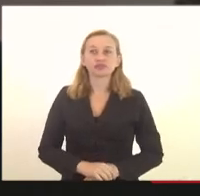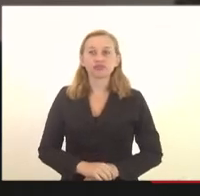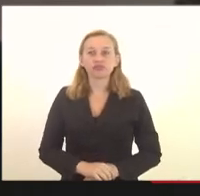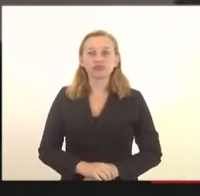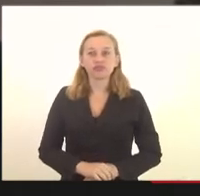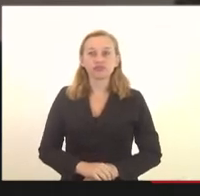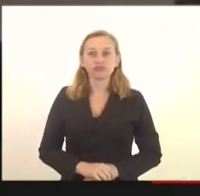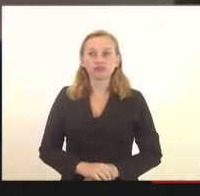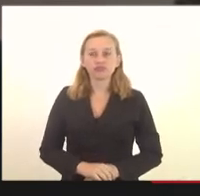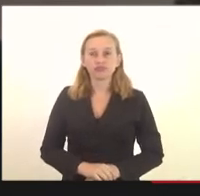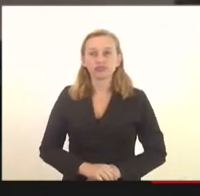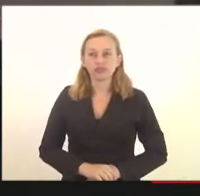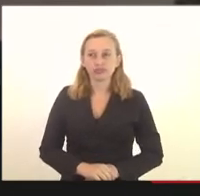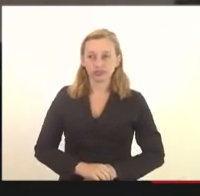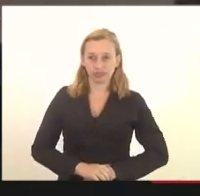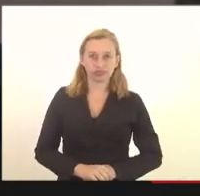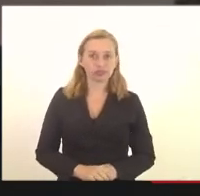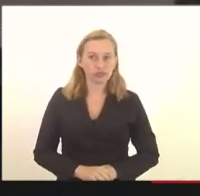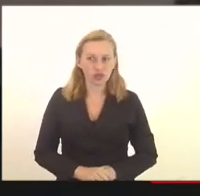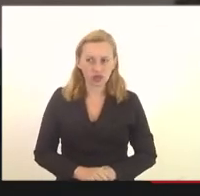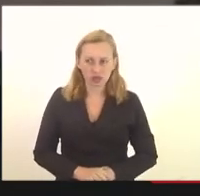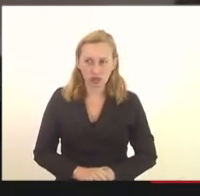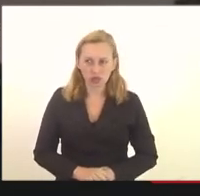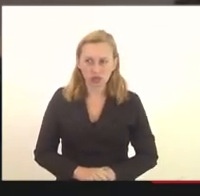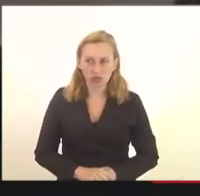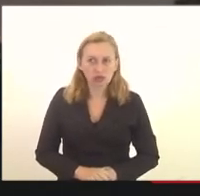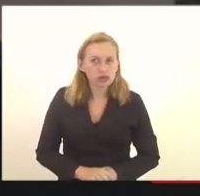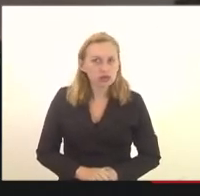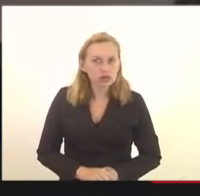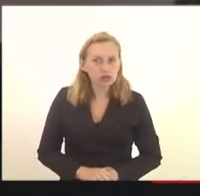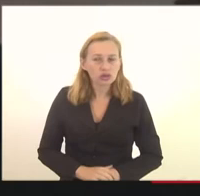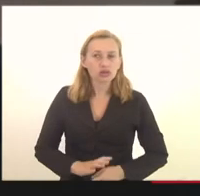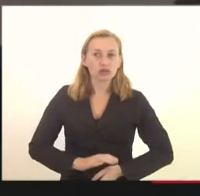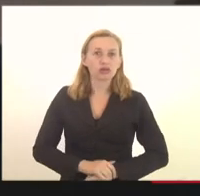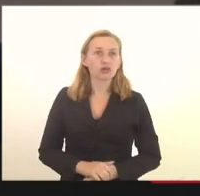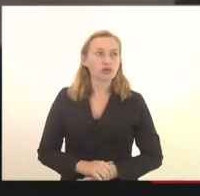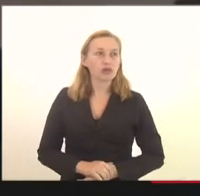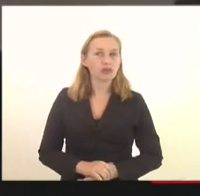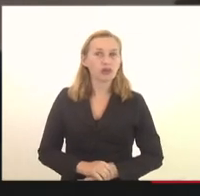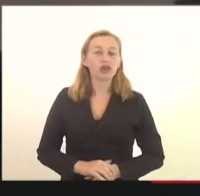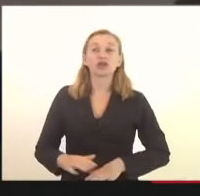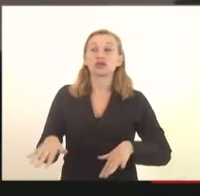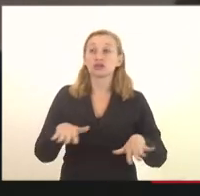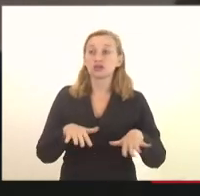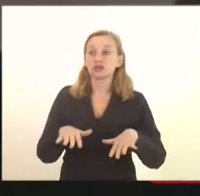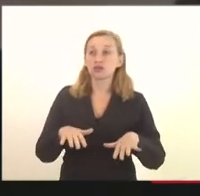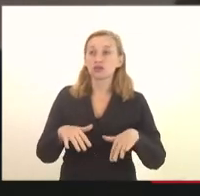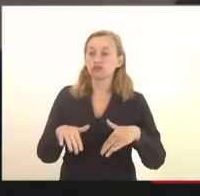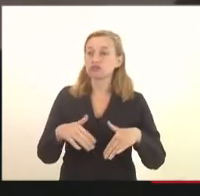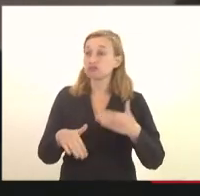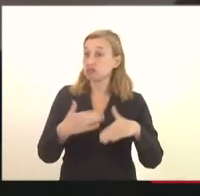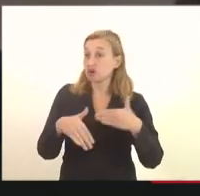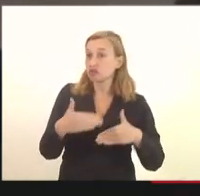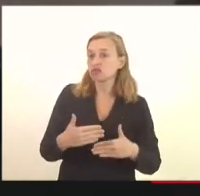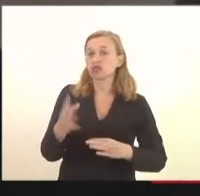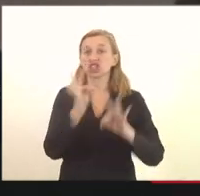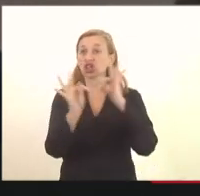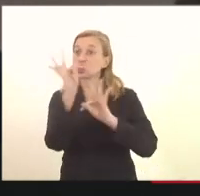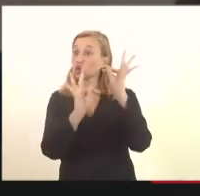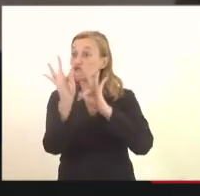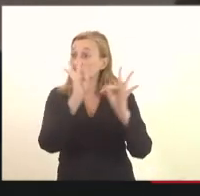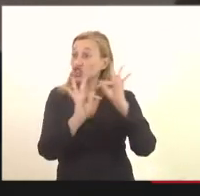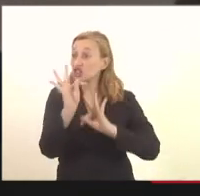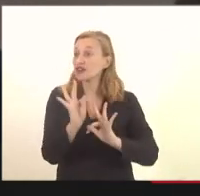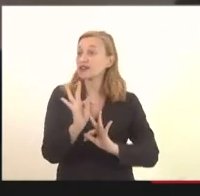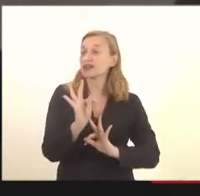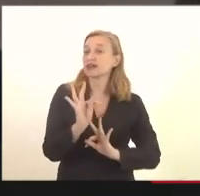mas como diz, pagar essa conta, né? Para o desenvolvimento dessas tecnologias, o investimento